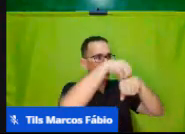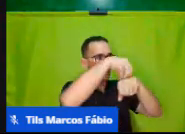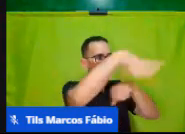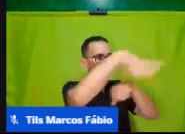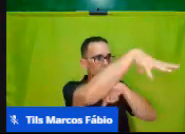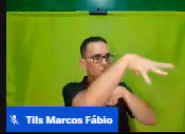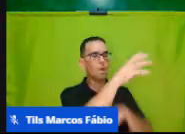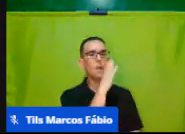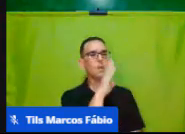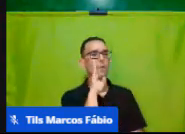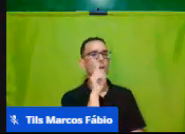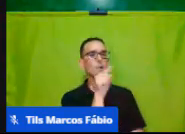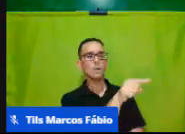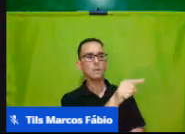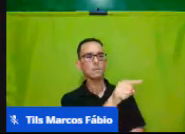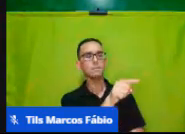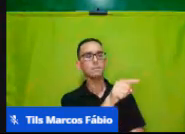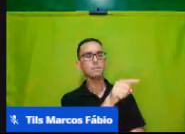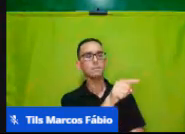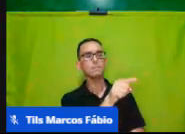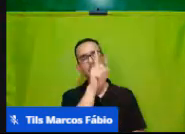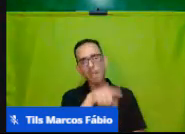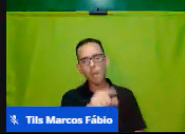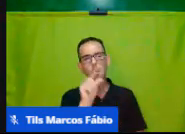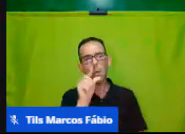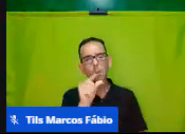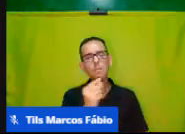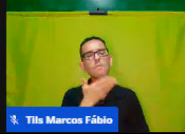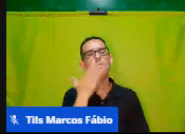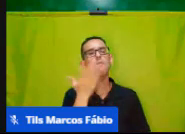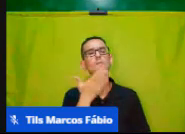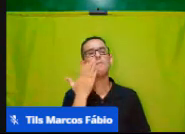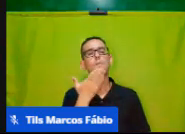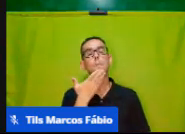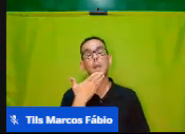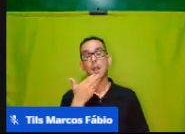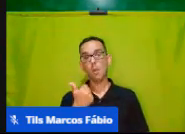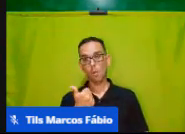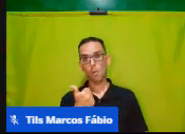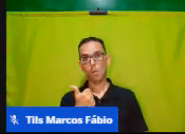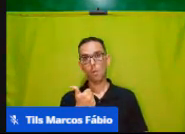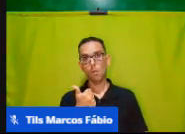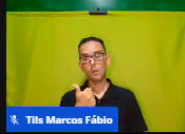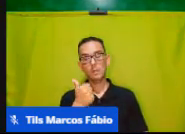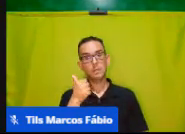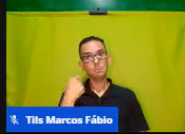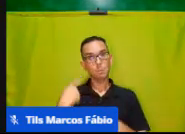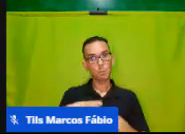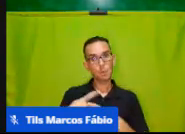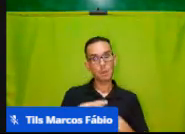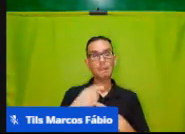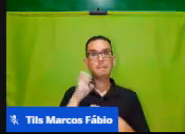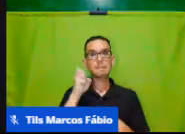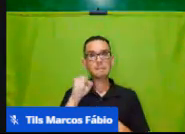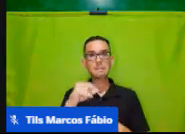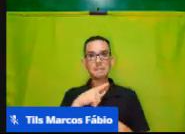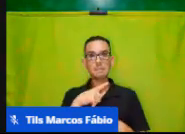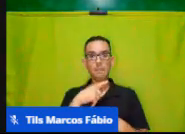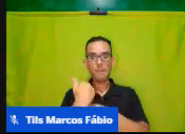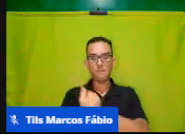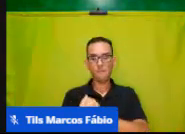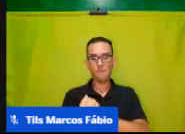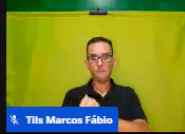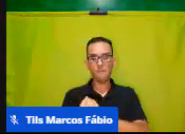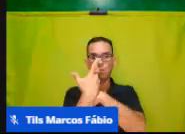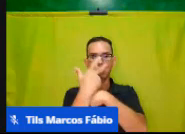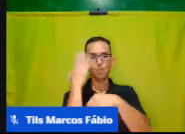da reprodução do vídeo no Facebook, né? Se for subir para o Facebook diretamente o vídeo, né, ele demora